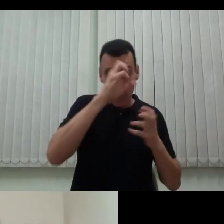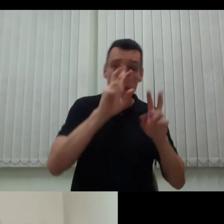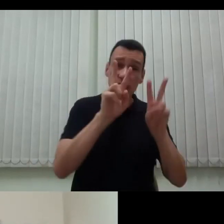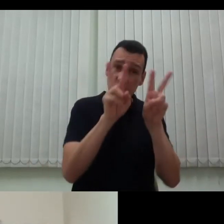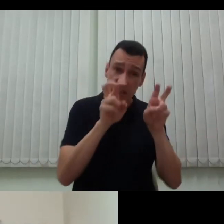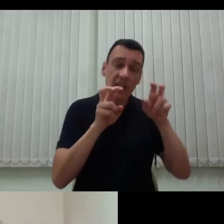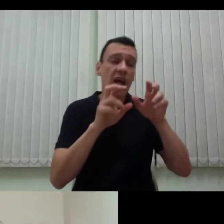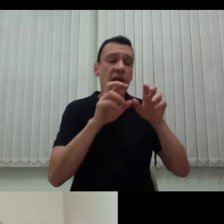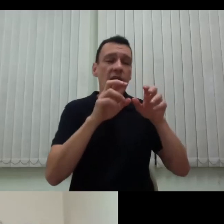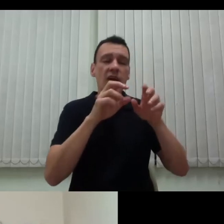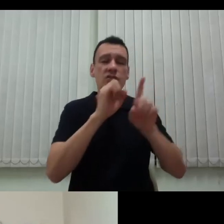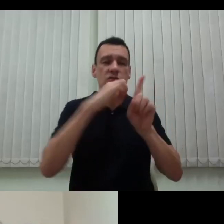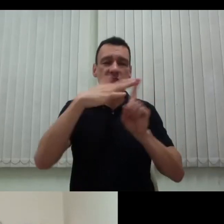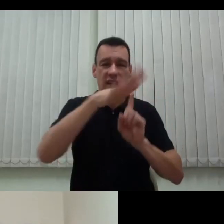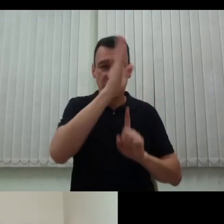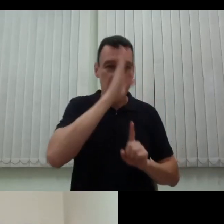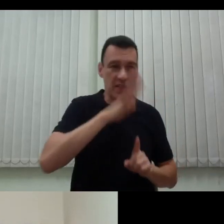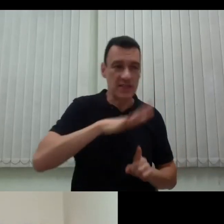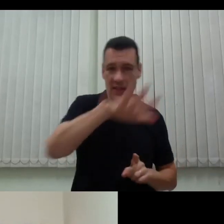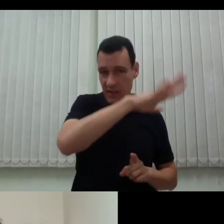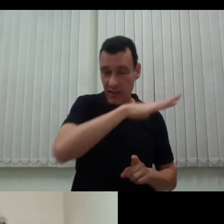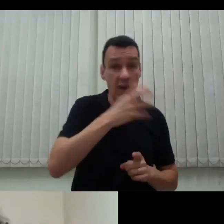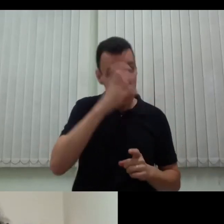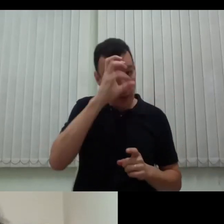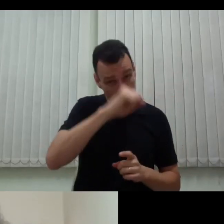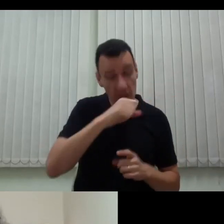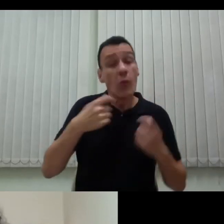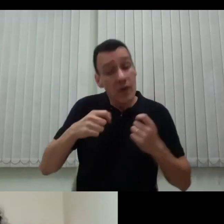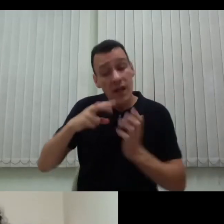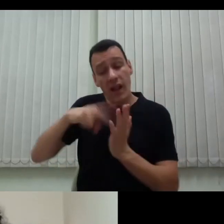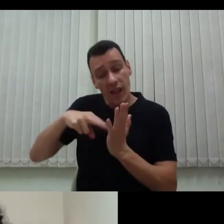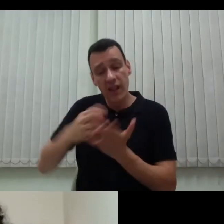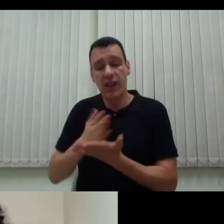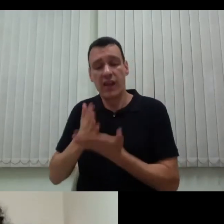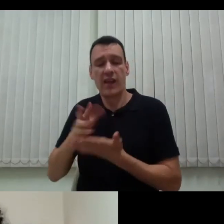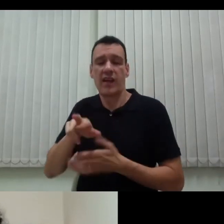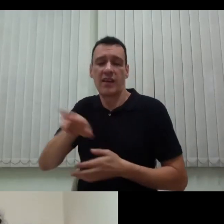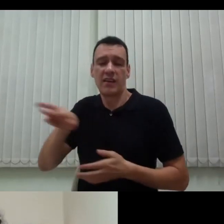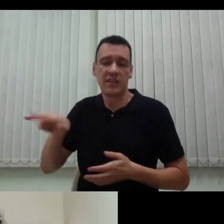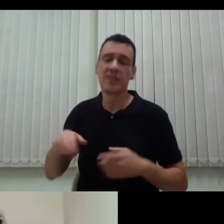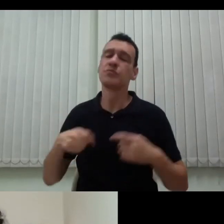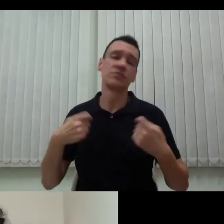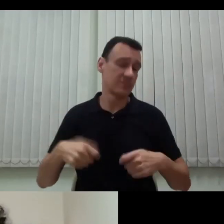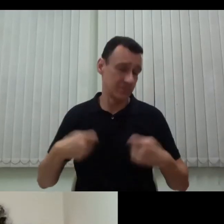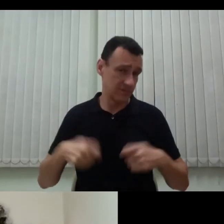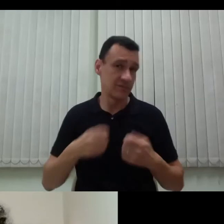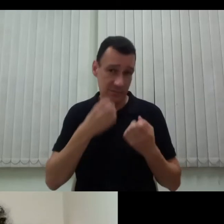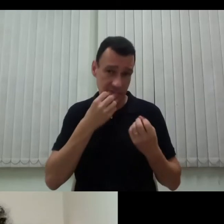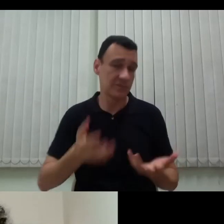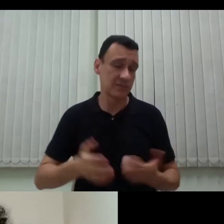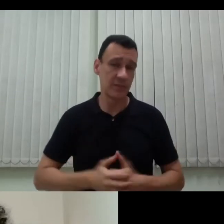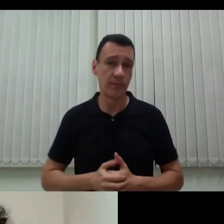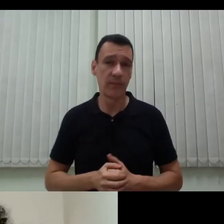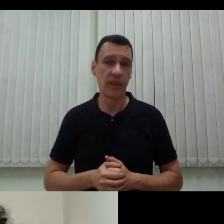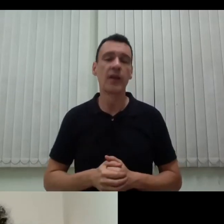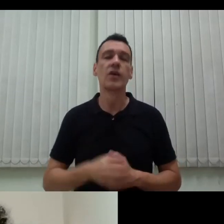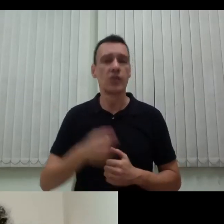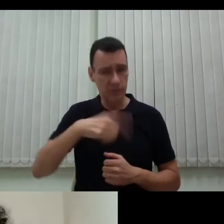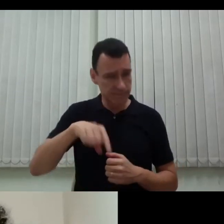que permanece ainda. E a gente precisa se aportar dessas mulheres, a gente